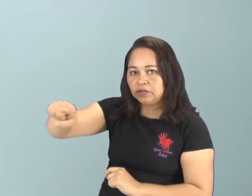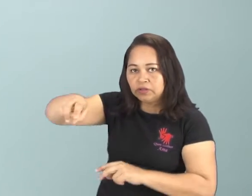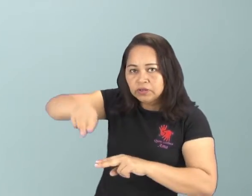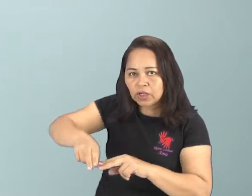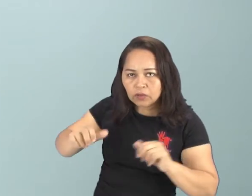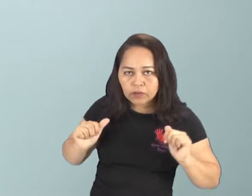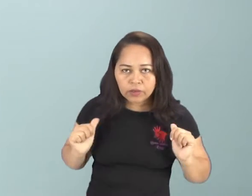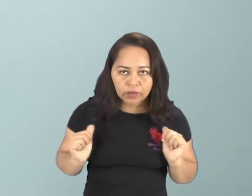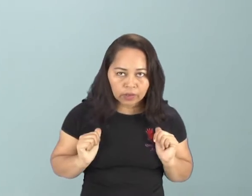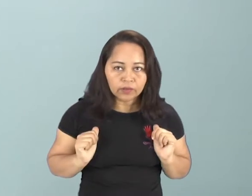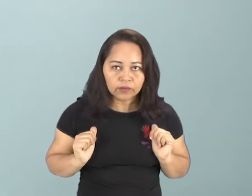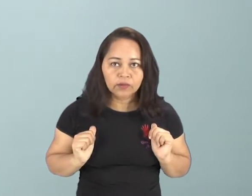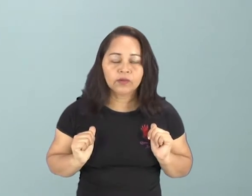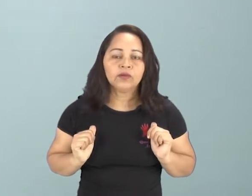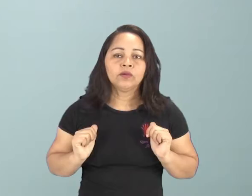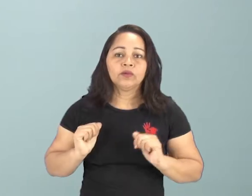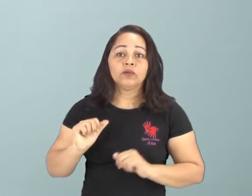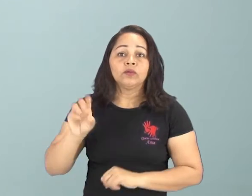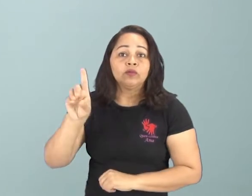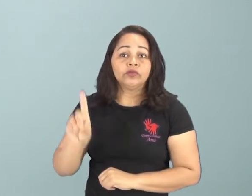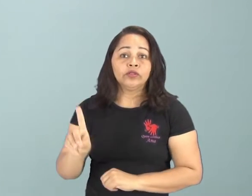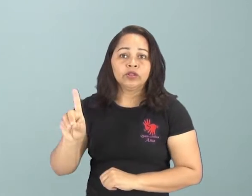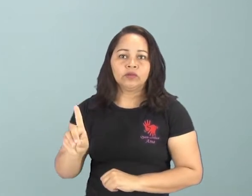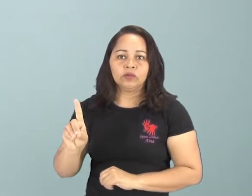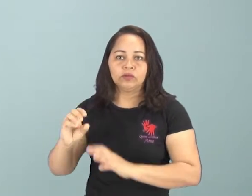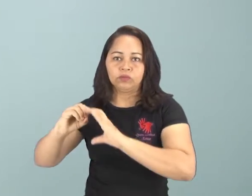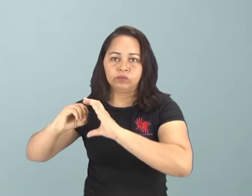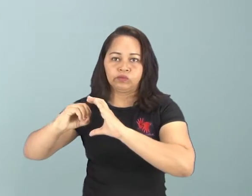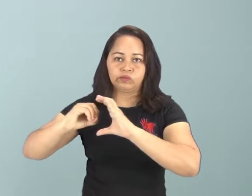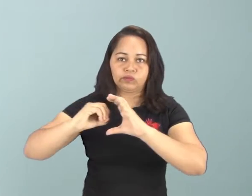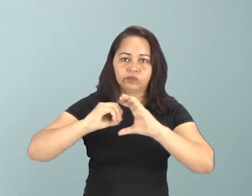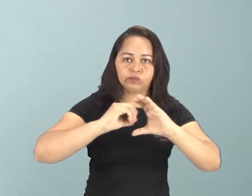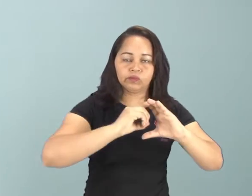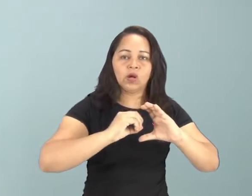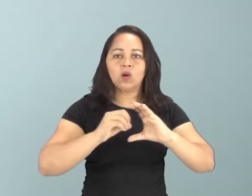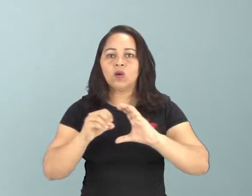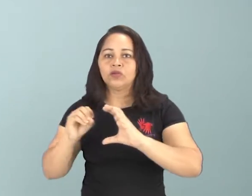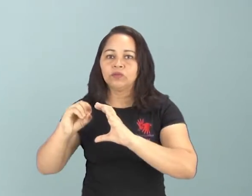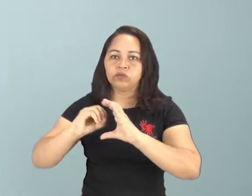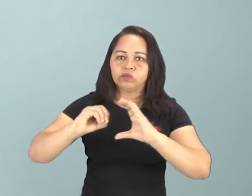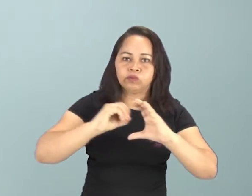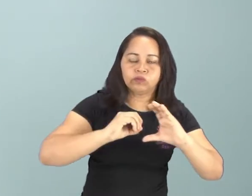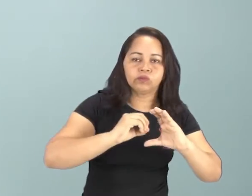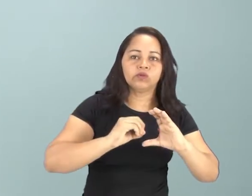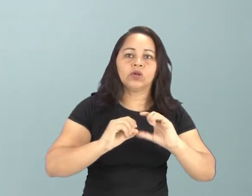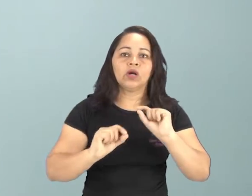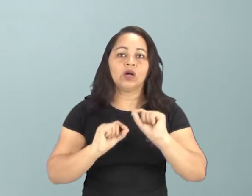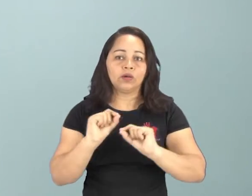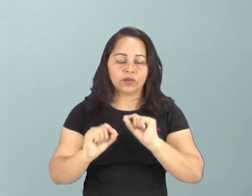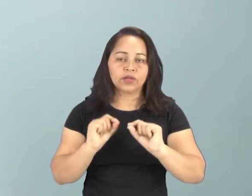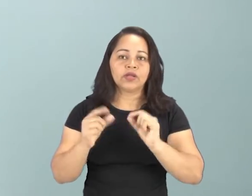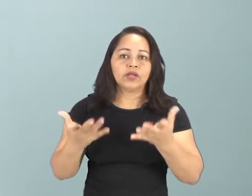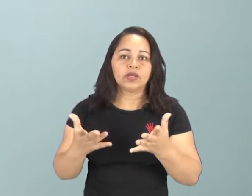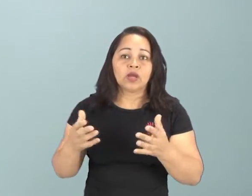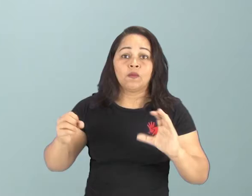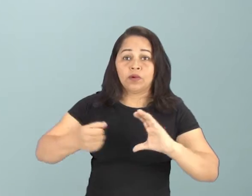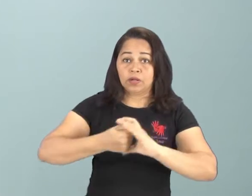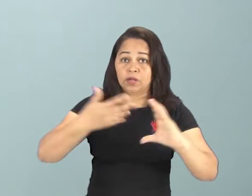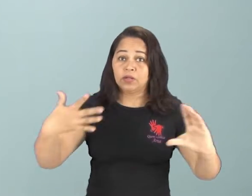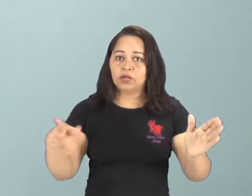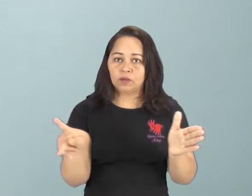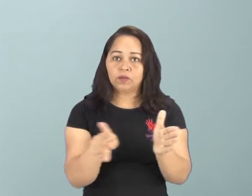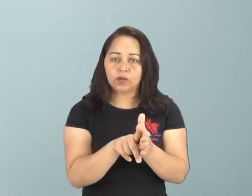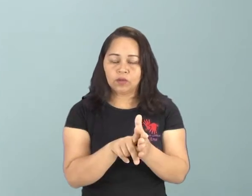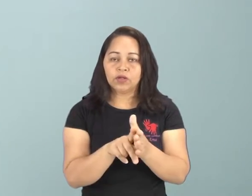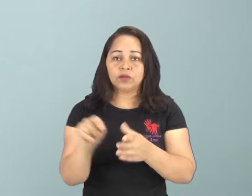chinês Wu Biu, é um longa que traz as principais características desse tipo de